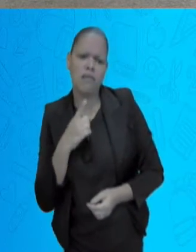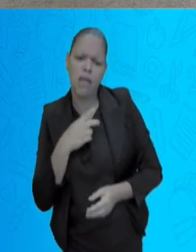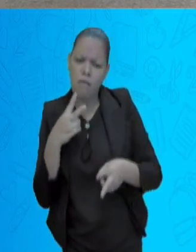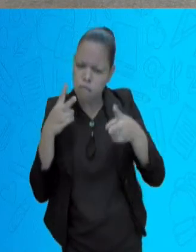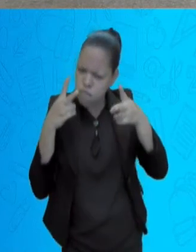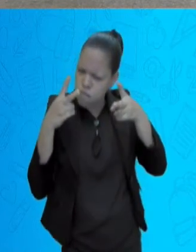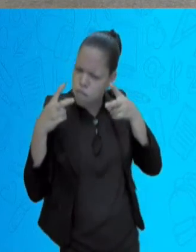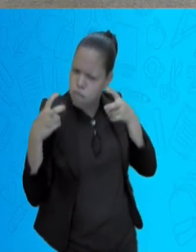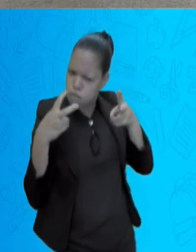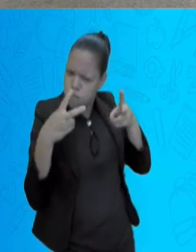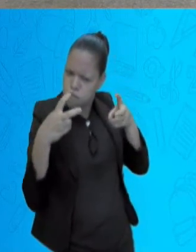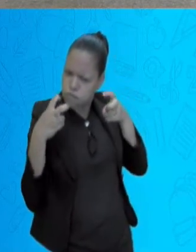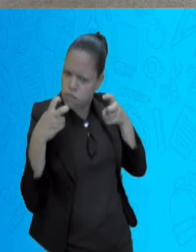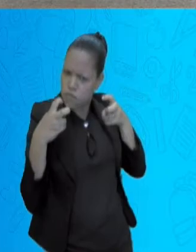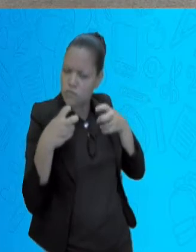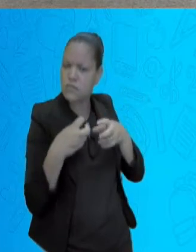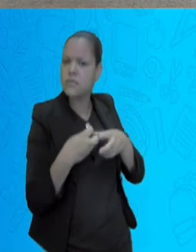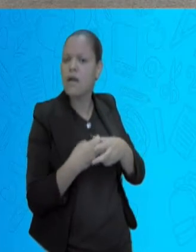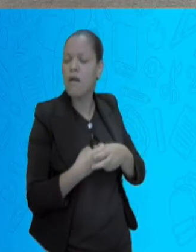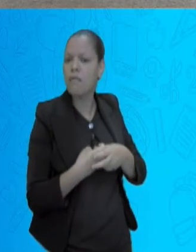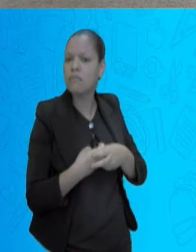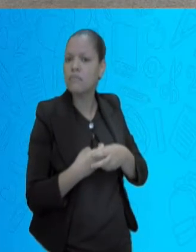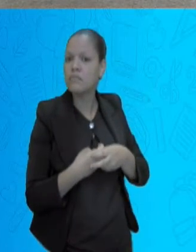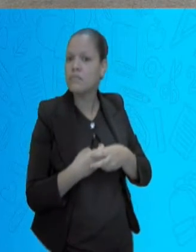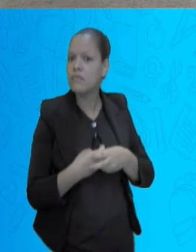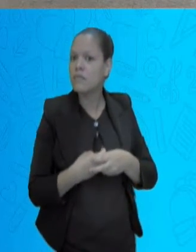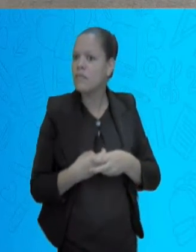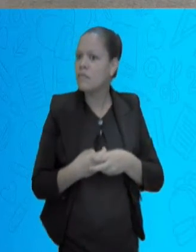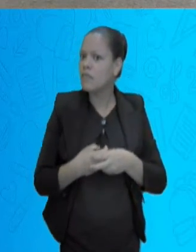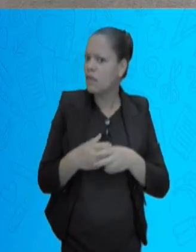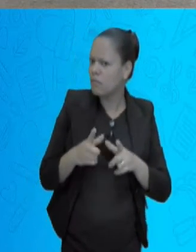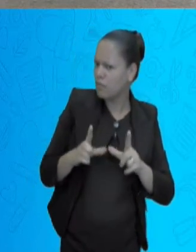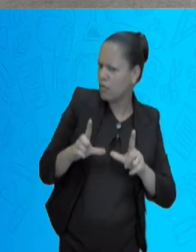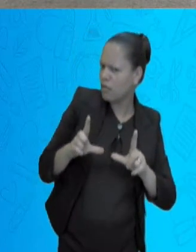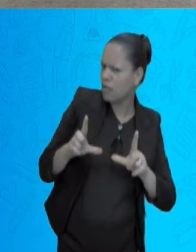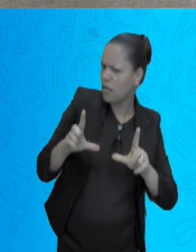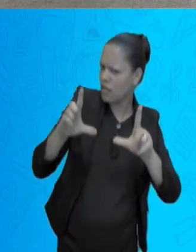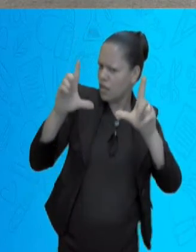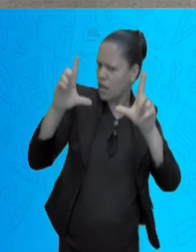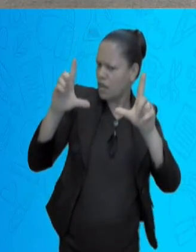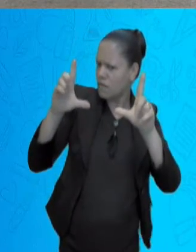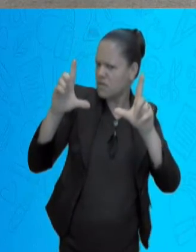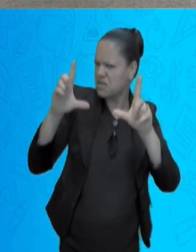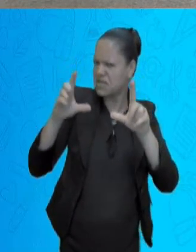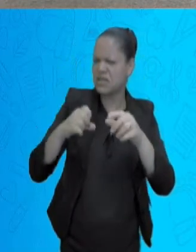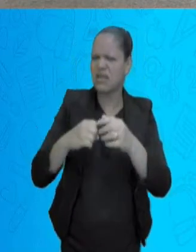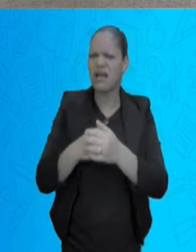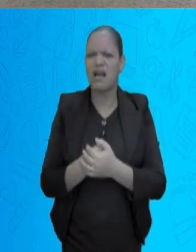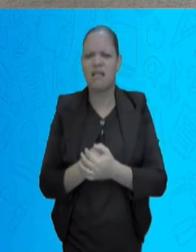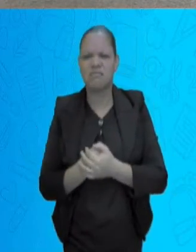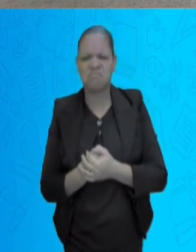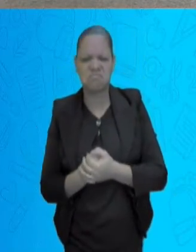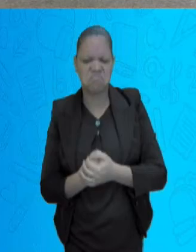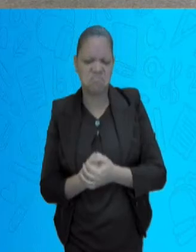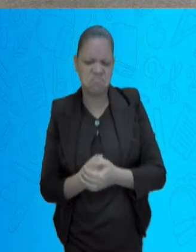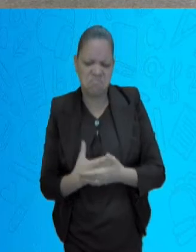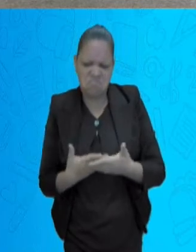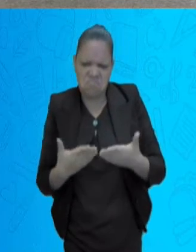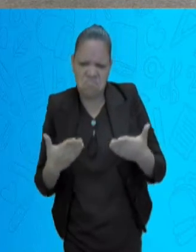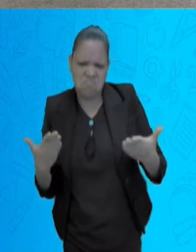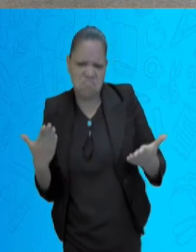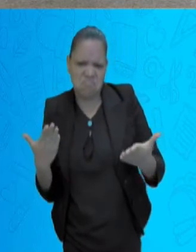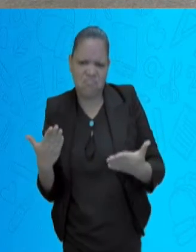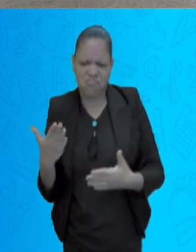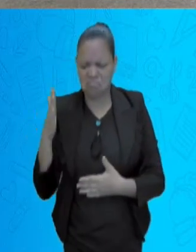pelo rádio em todos os detalhes. E pela televisão, às vezes, nós nos perdemos um pouco